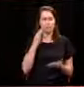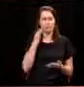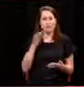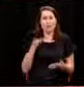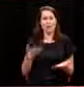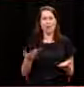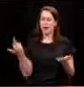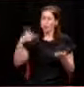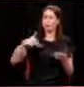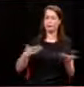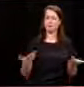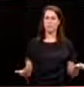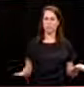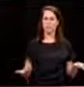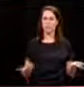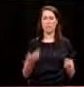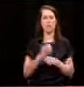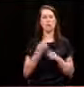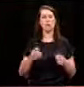porque o Benfica,